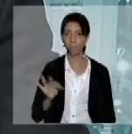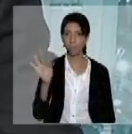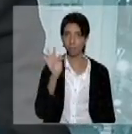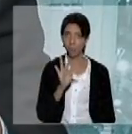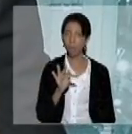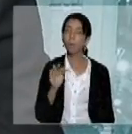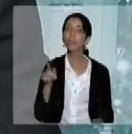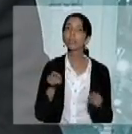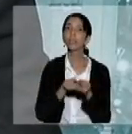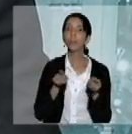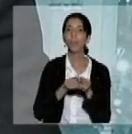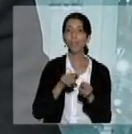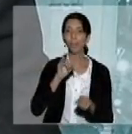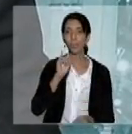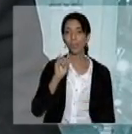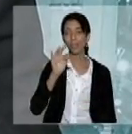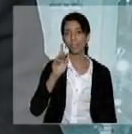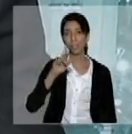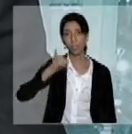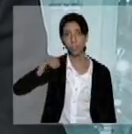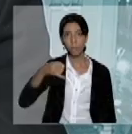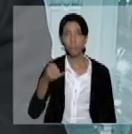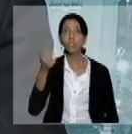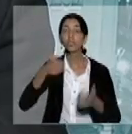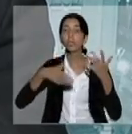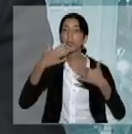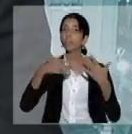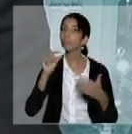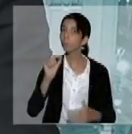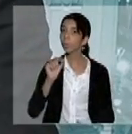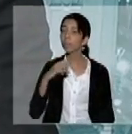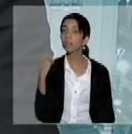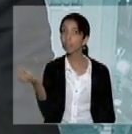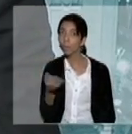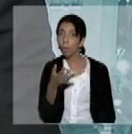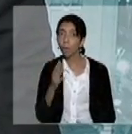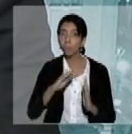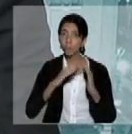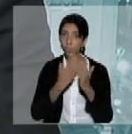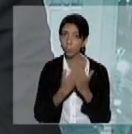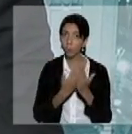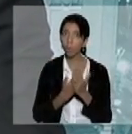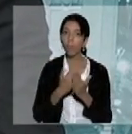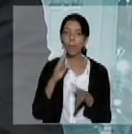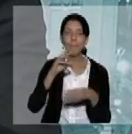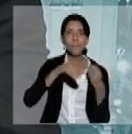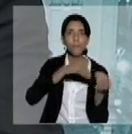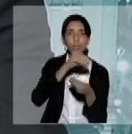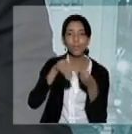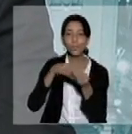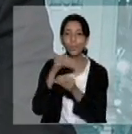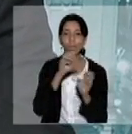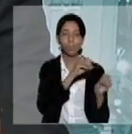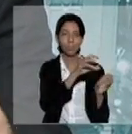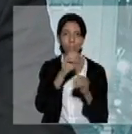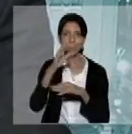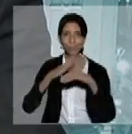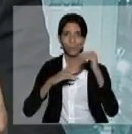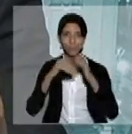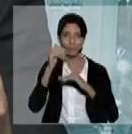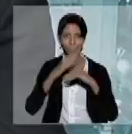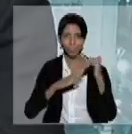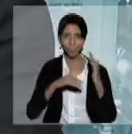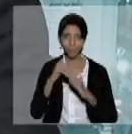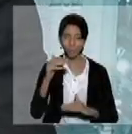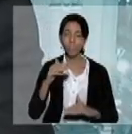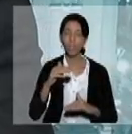bom, antes até da gente colocar o Instituto Federal do Rio de Janeiro, falar um pouco que essa nova instituição, ela mescla dentro da educação profissional, né? Porque